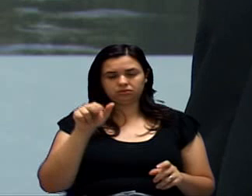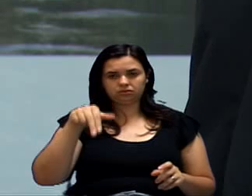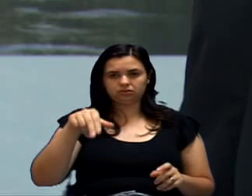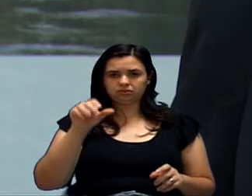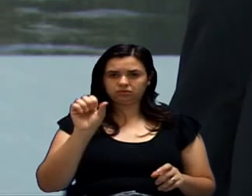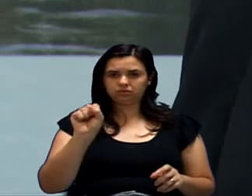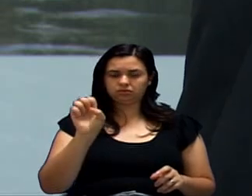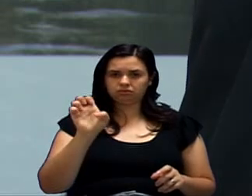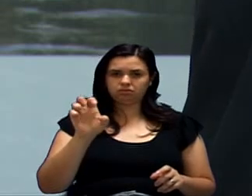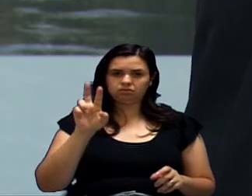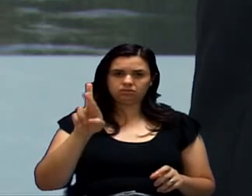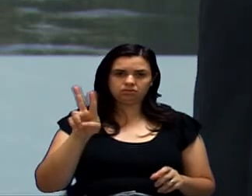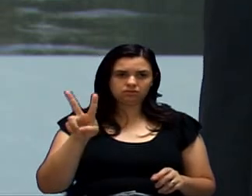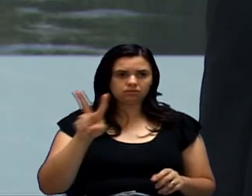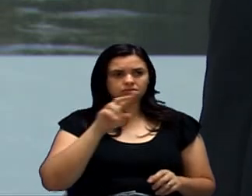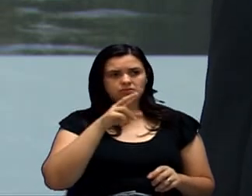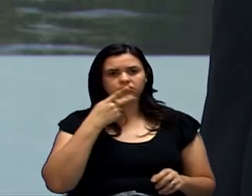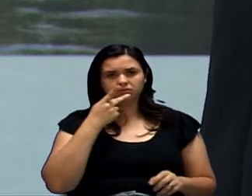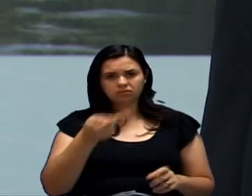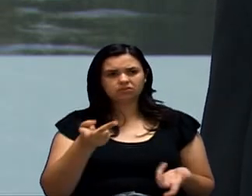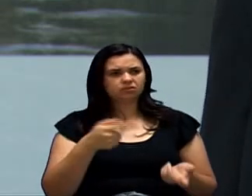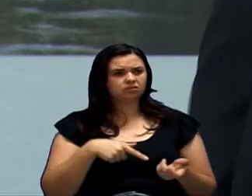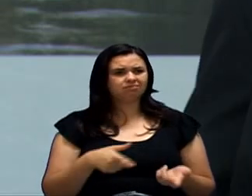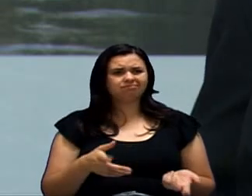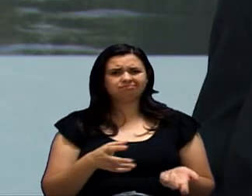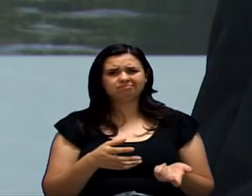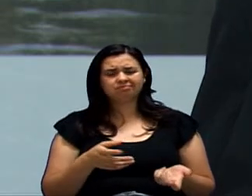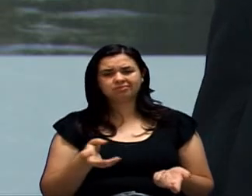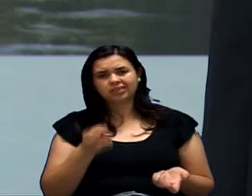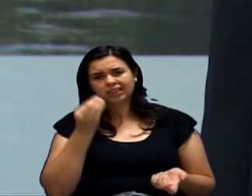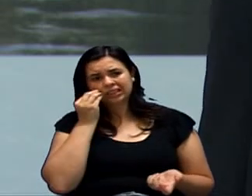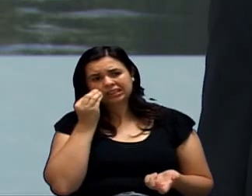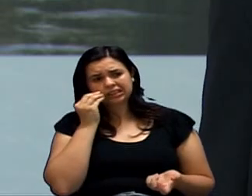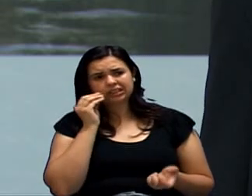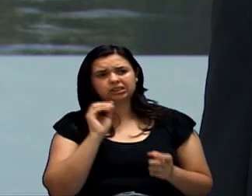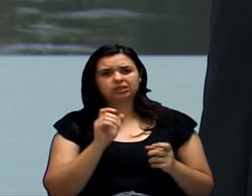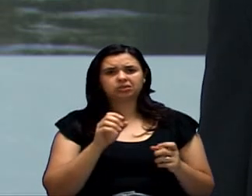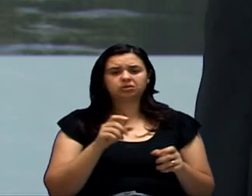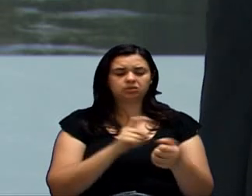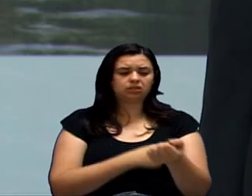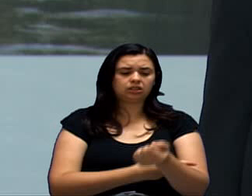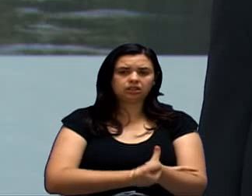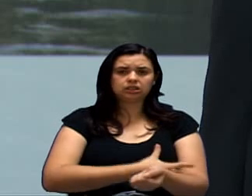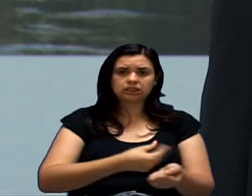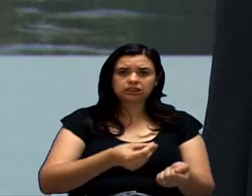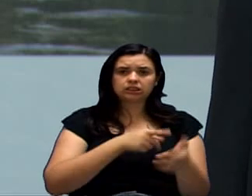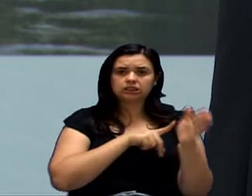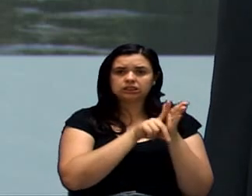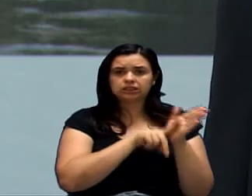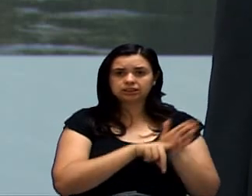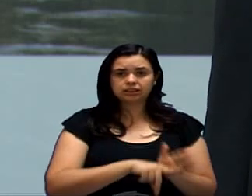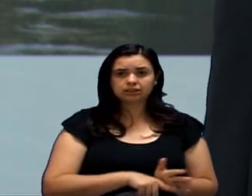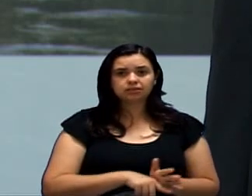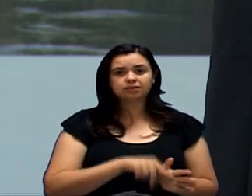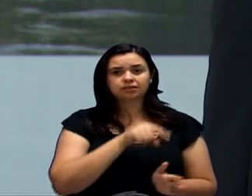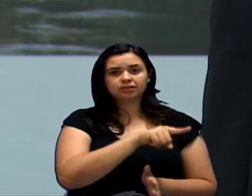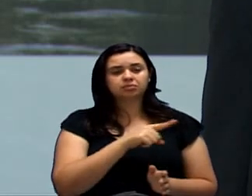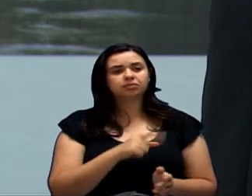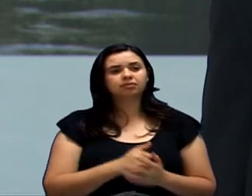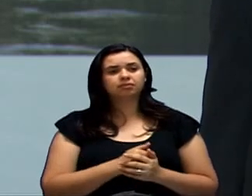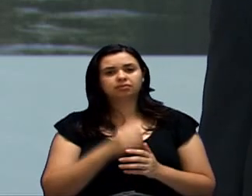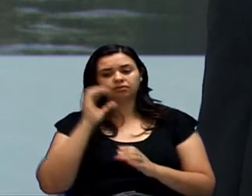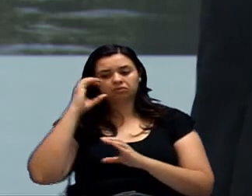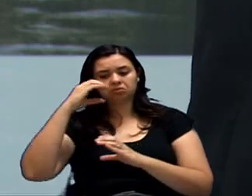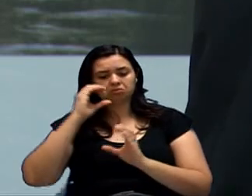ficaram extremamente frustrados de levarem a relação de exames nos